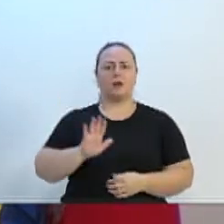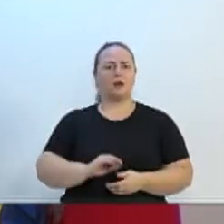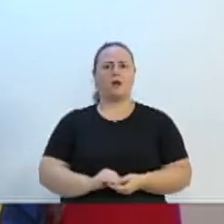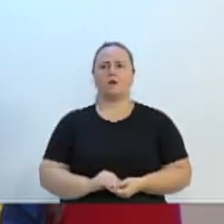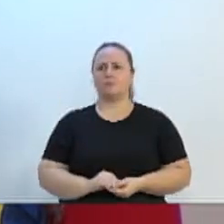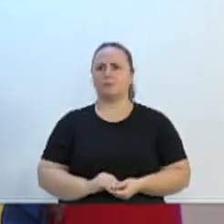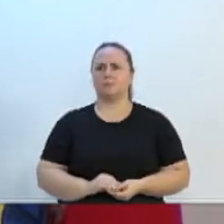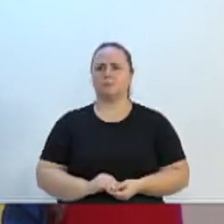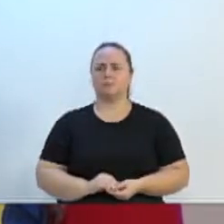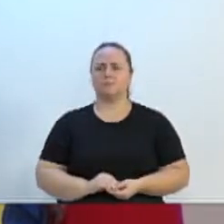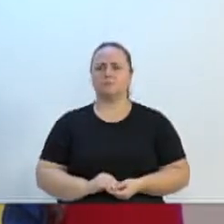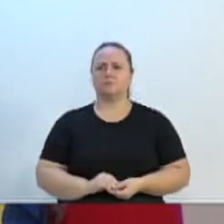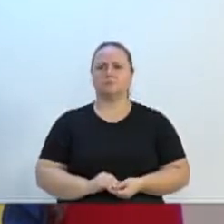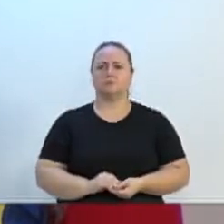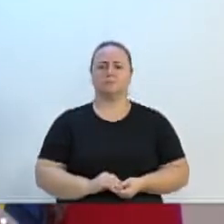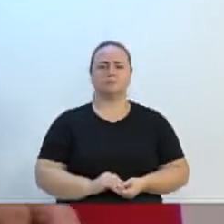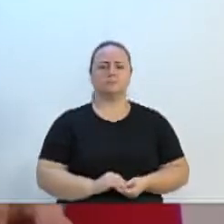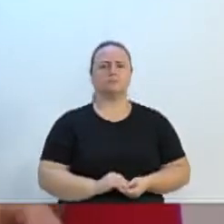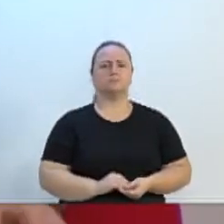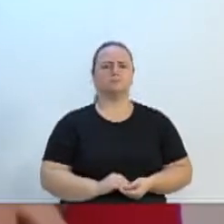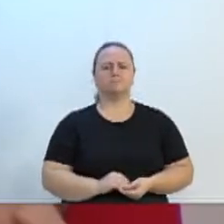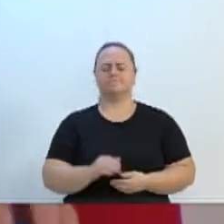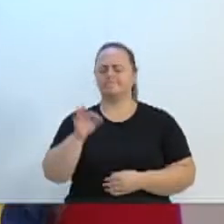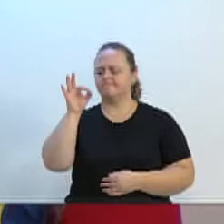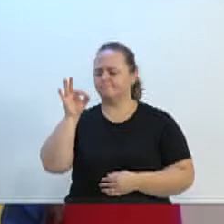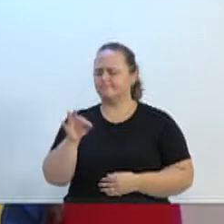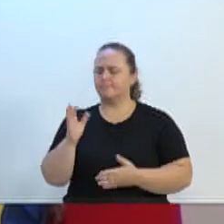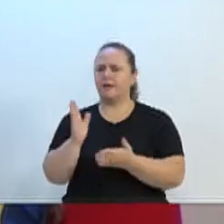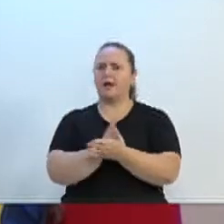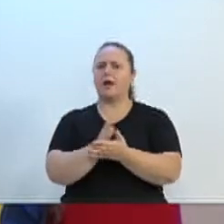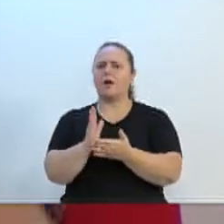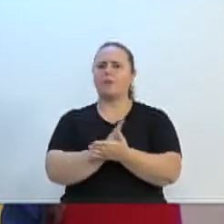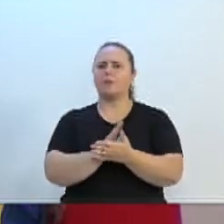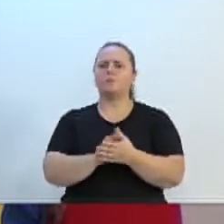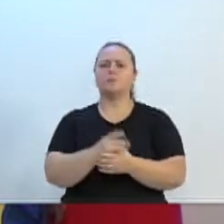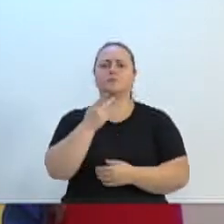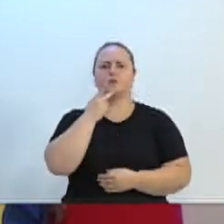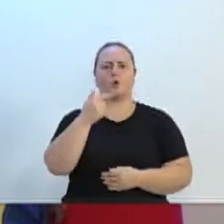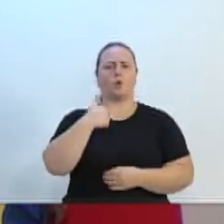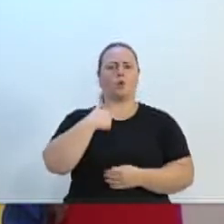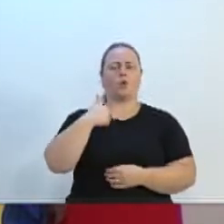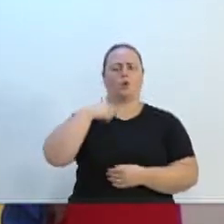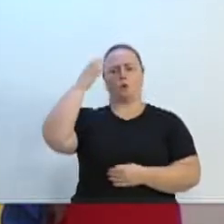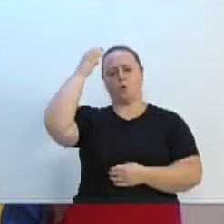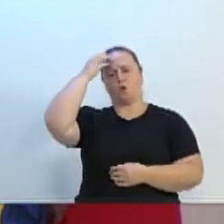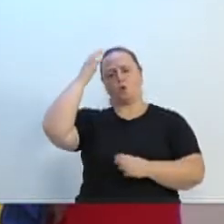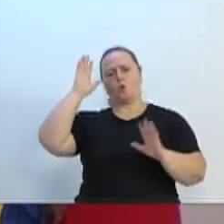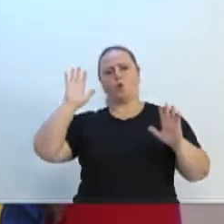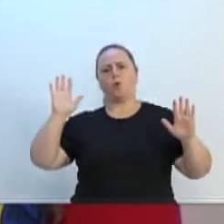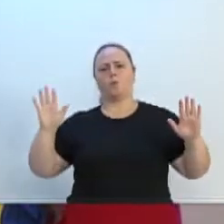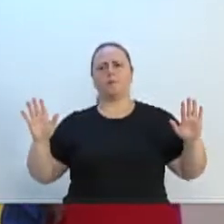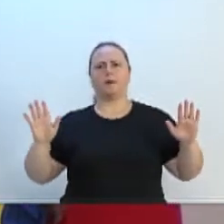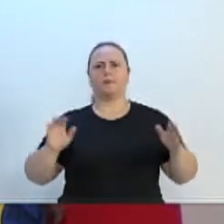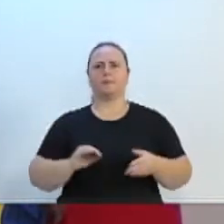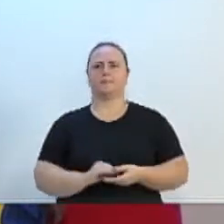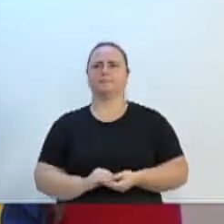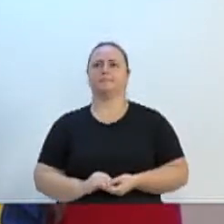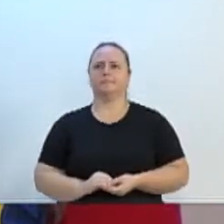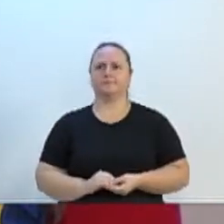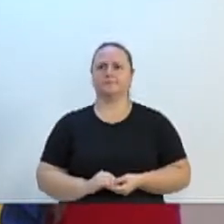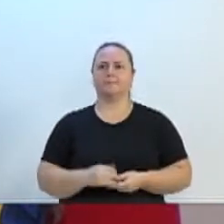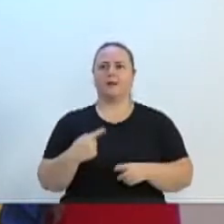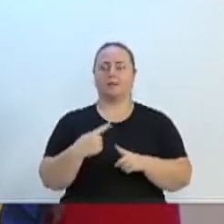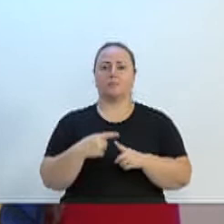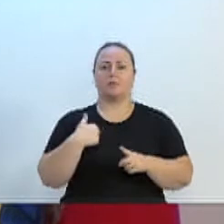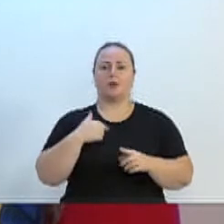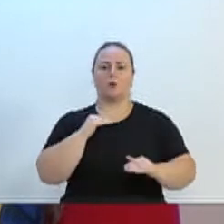tenho certeza que algumas pessoas ainda questionaram e até falaram que fui eu o culpado, porque já saiu aquela vez, o vereador Matias, que eu era contra os